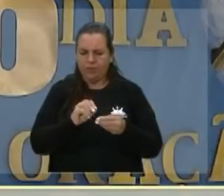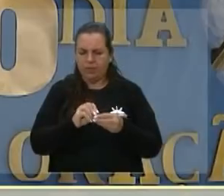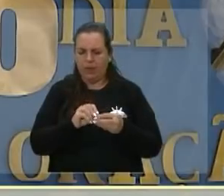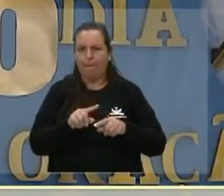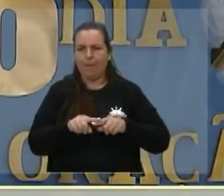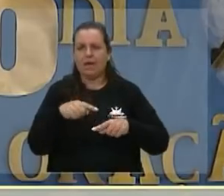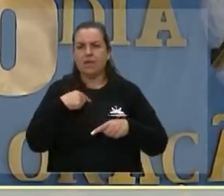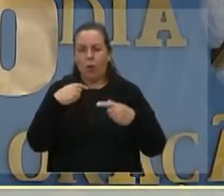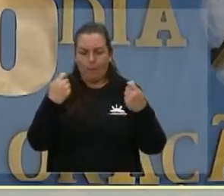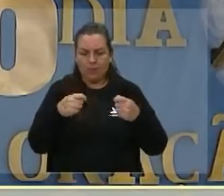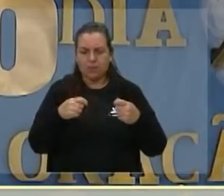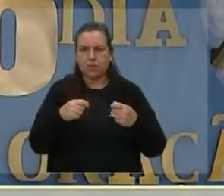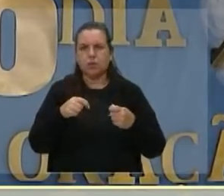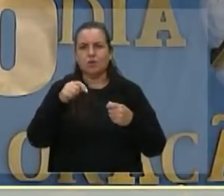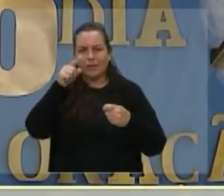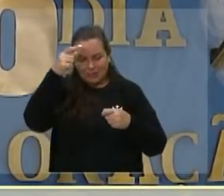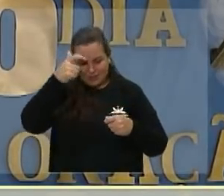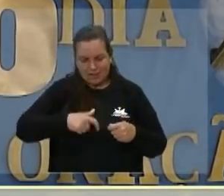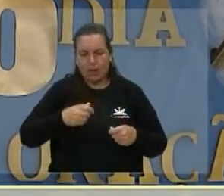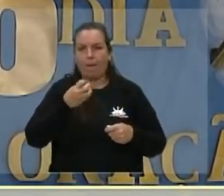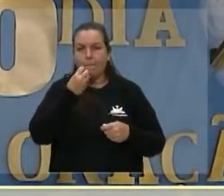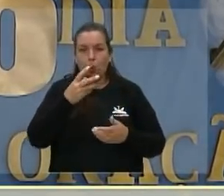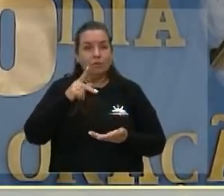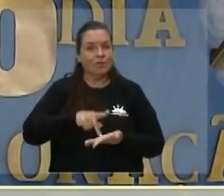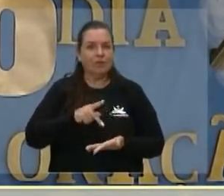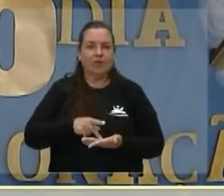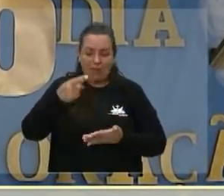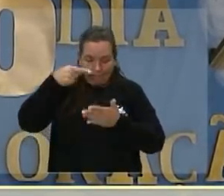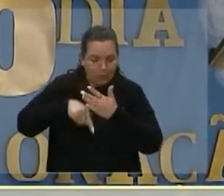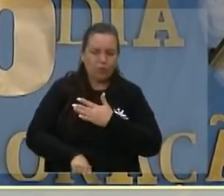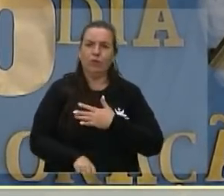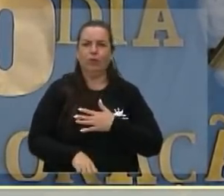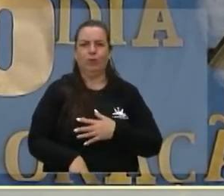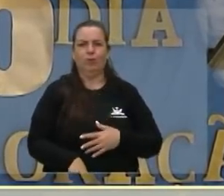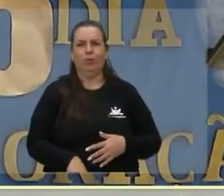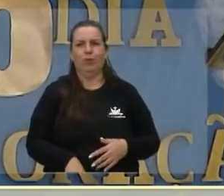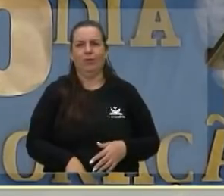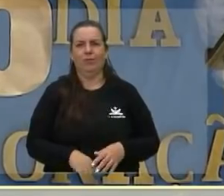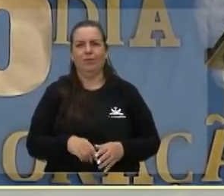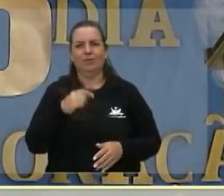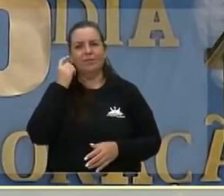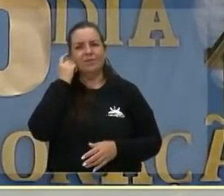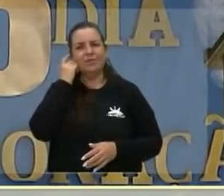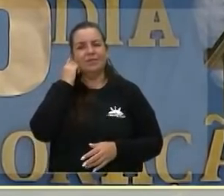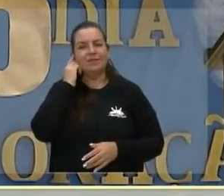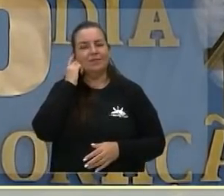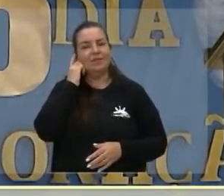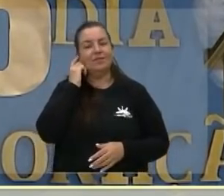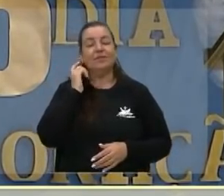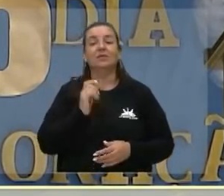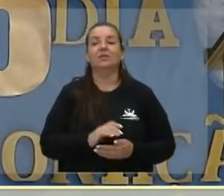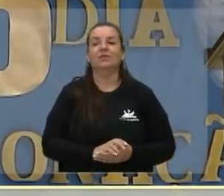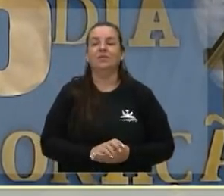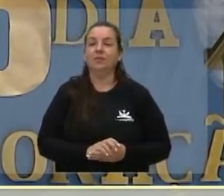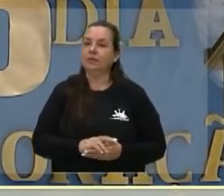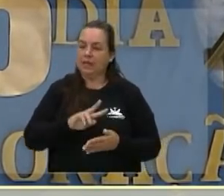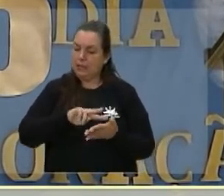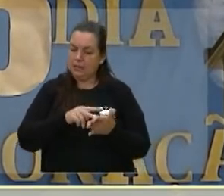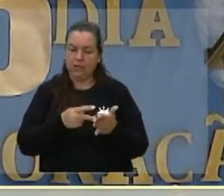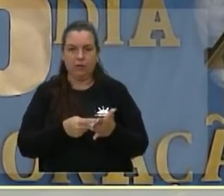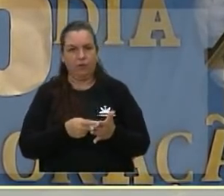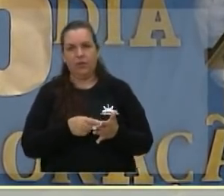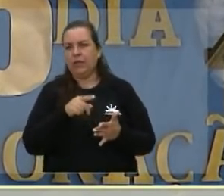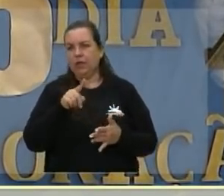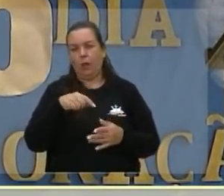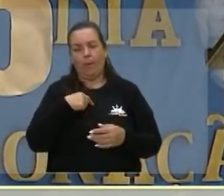é benignidade a faculdade é uma parte dela significa